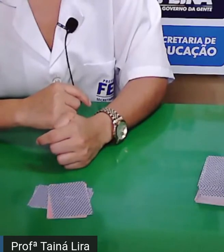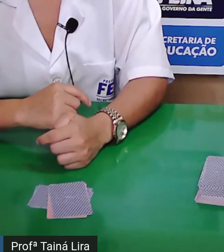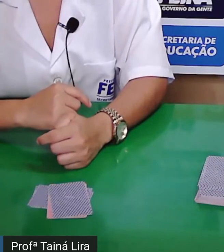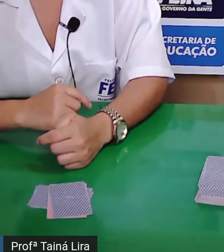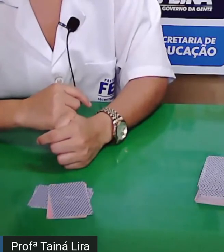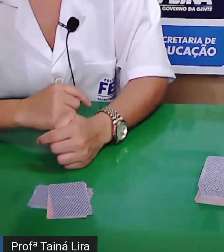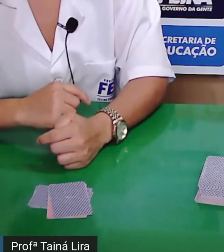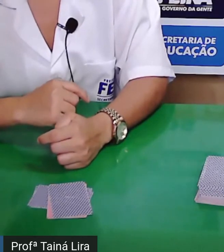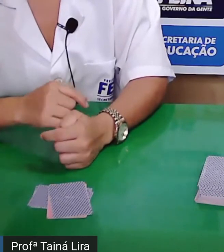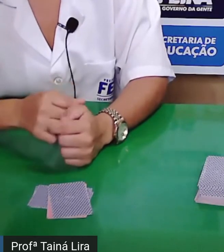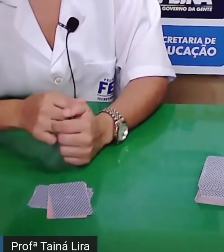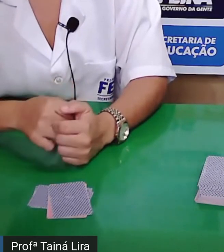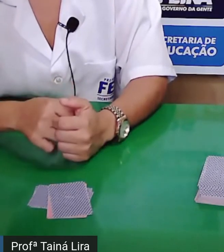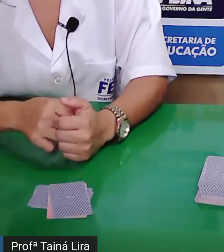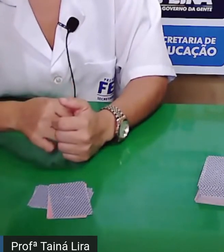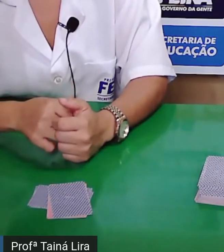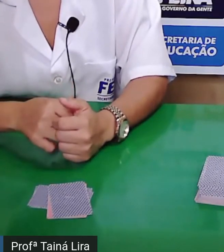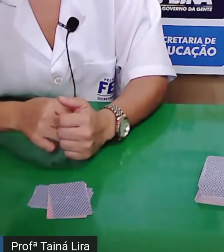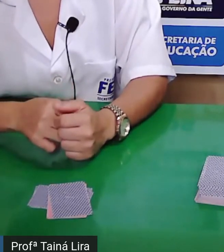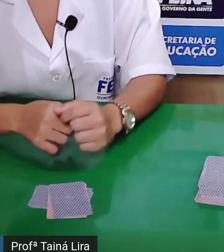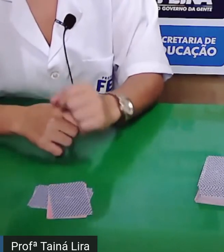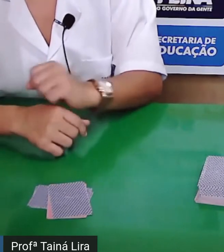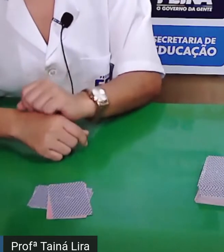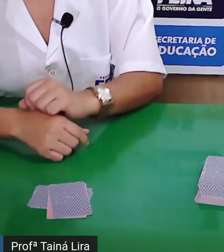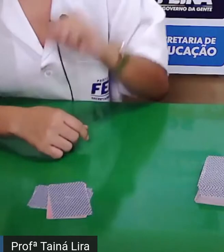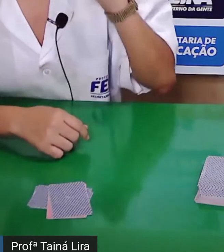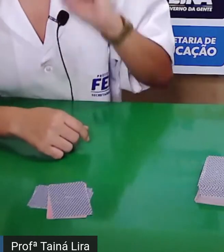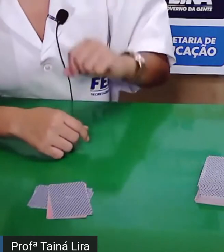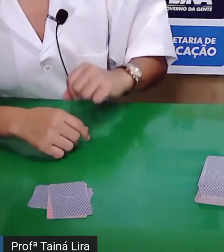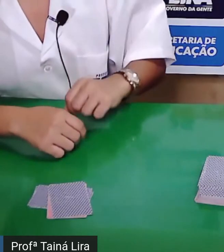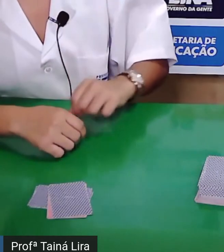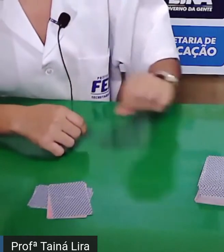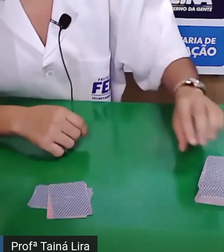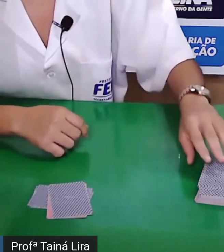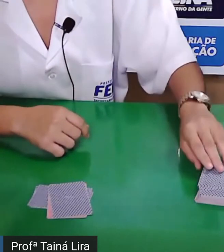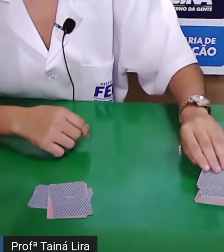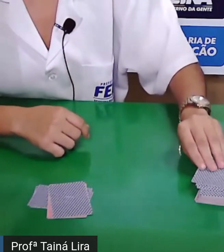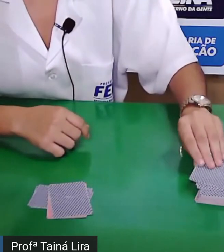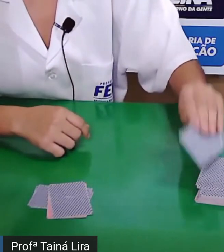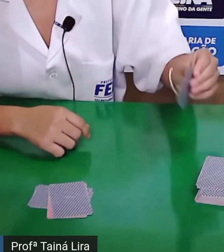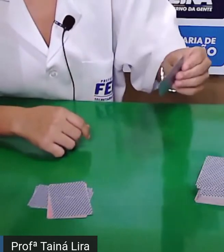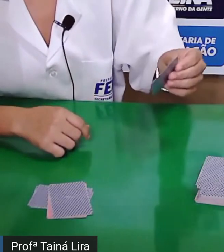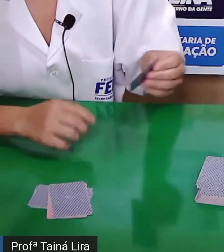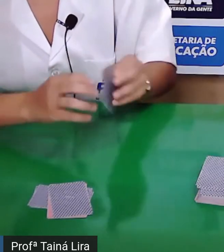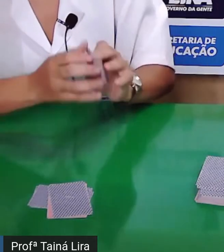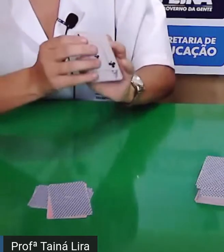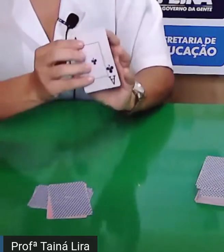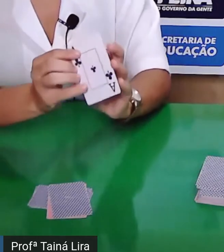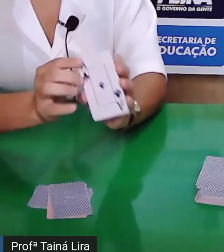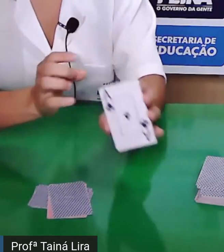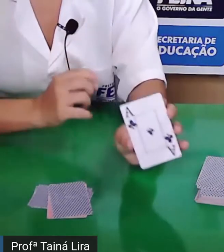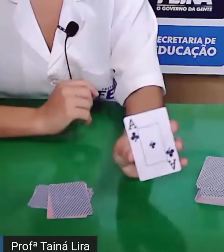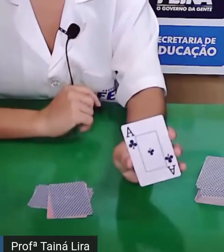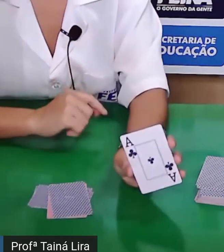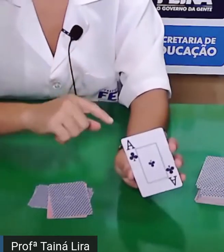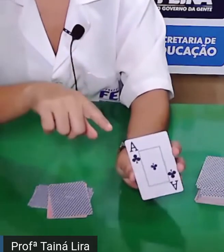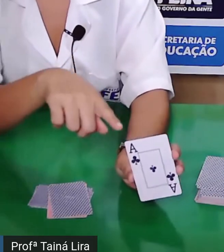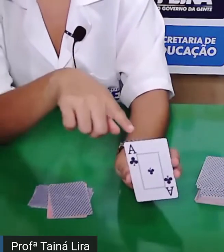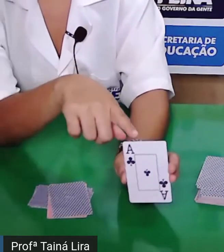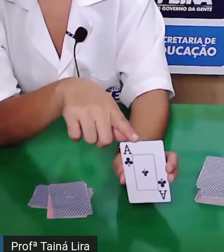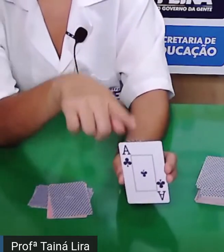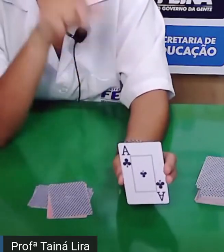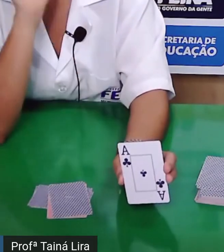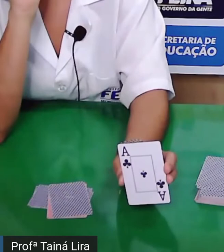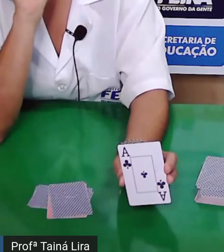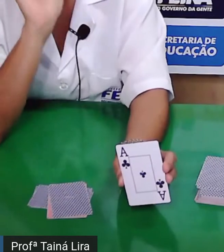Nove. Nove com seis dá 15. Agora, vamos ver a pró. O AIS.